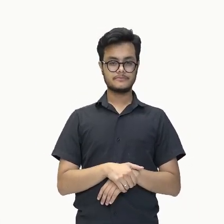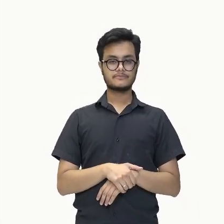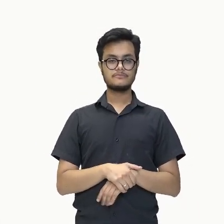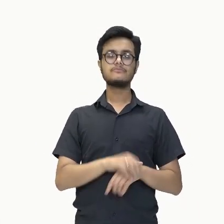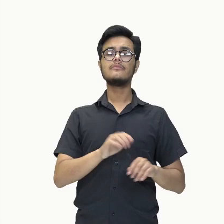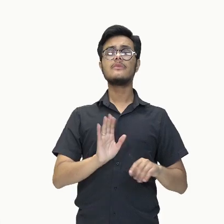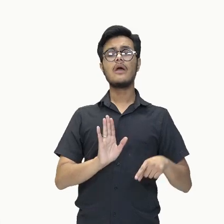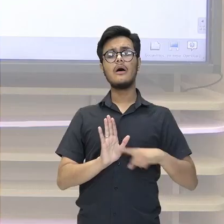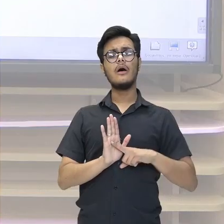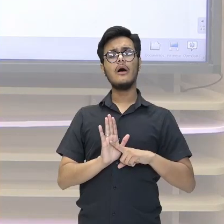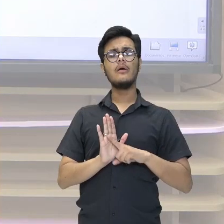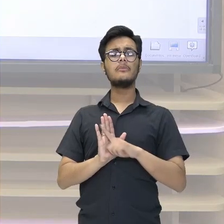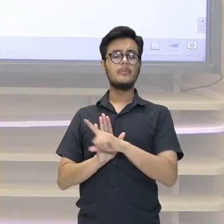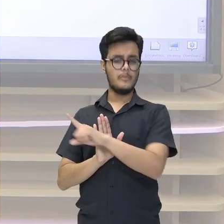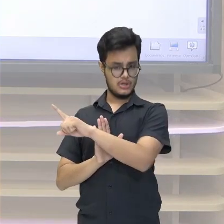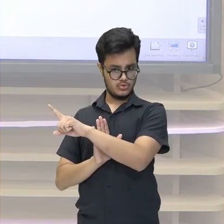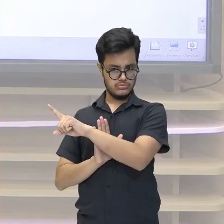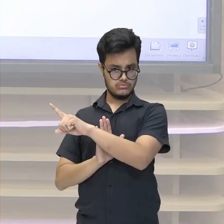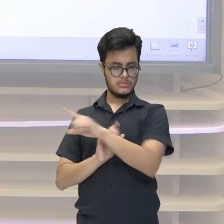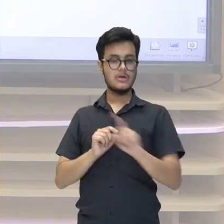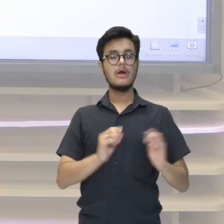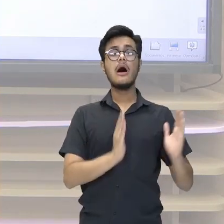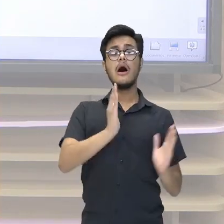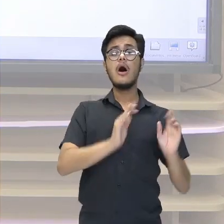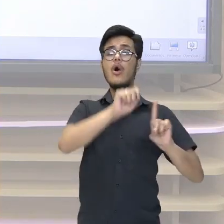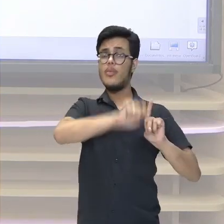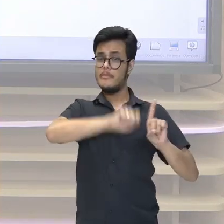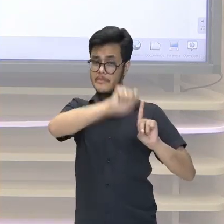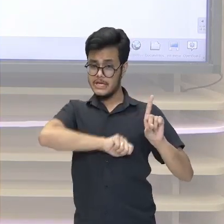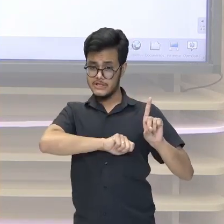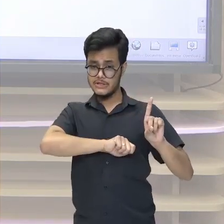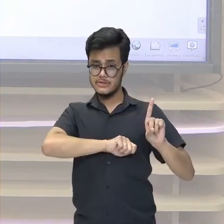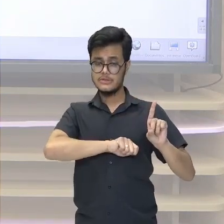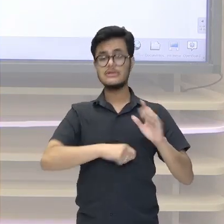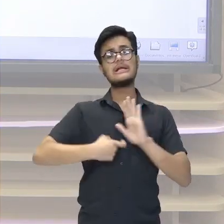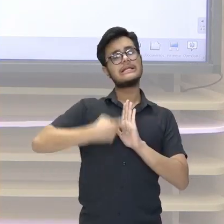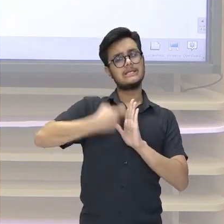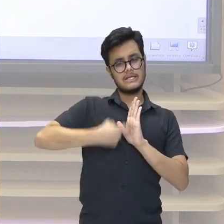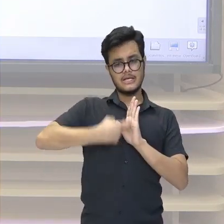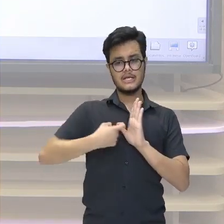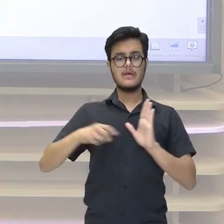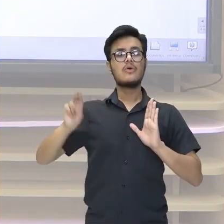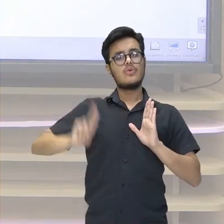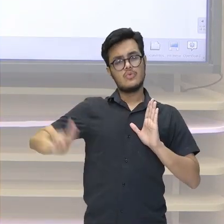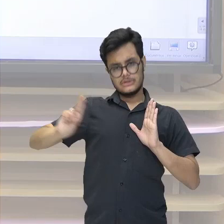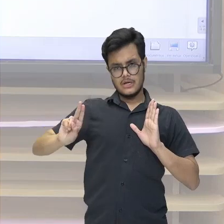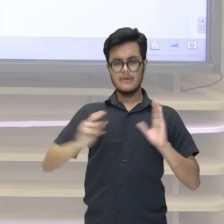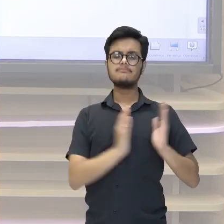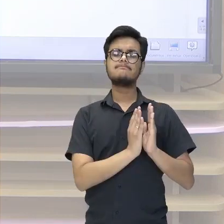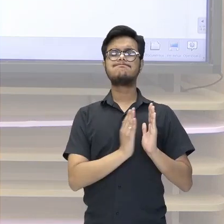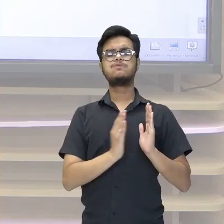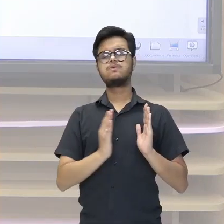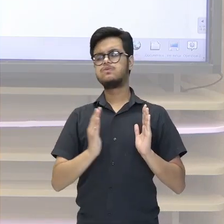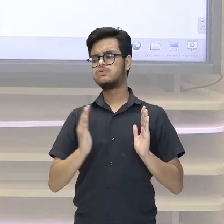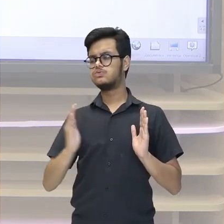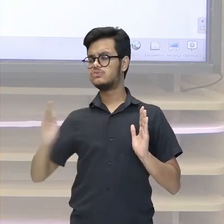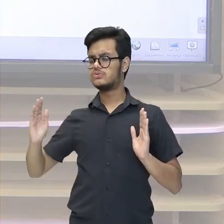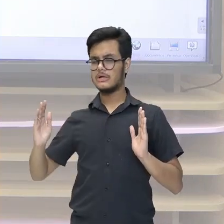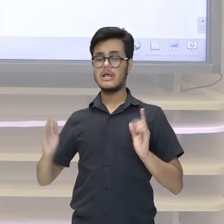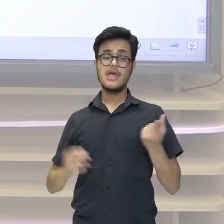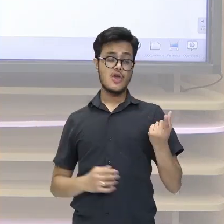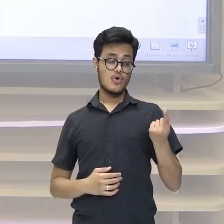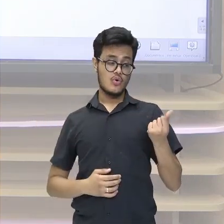aumentos sucessivos com relação à questão de acréscimos,